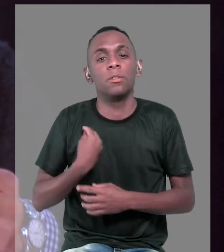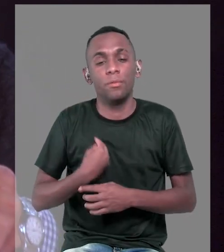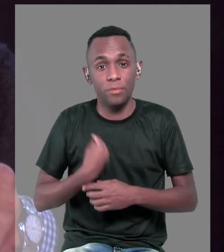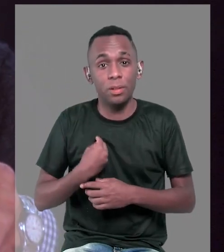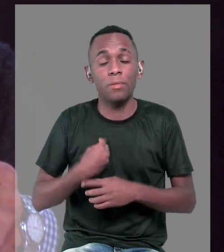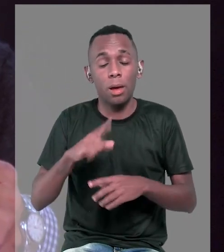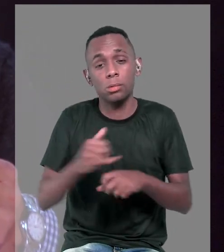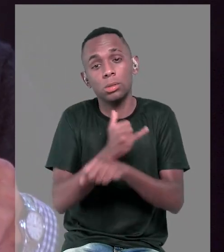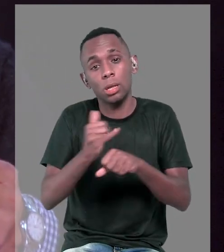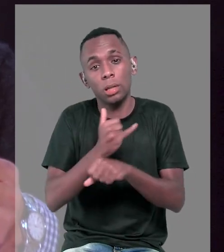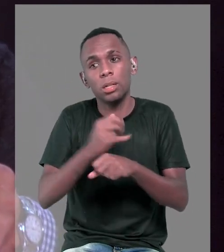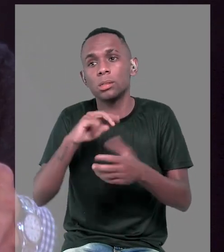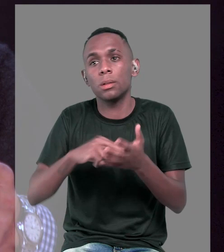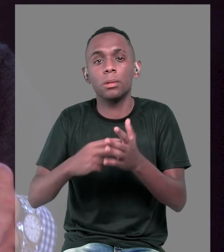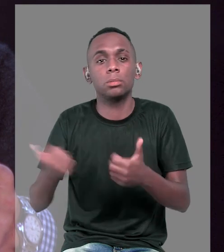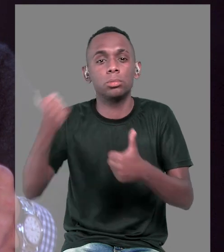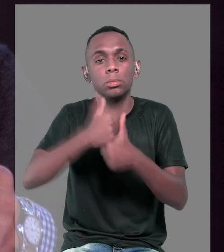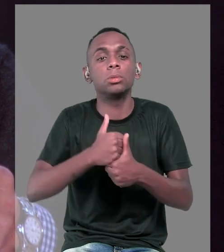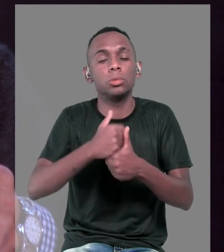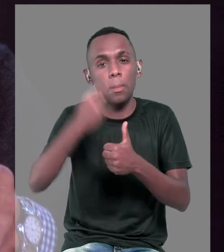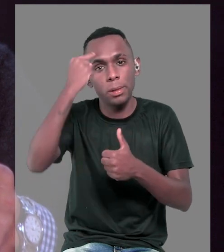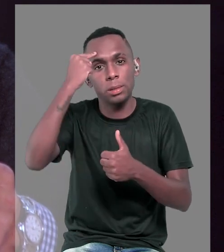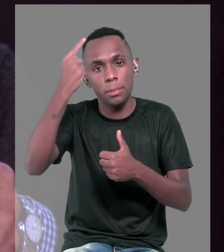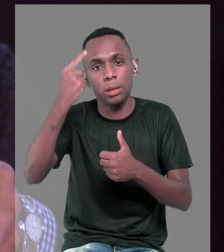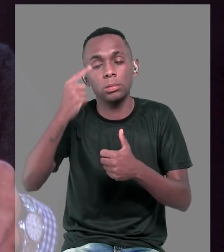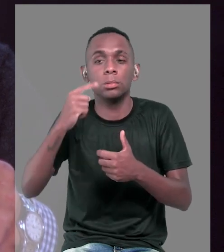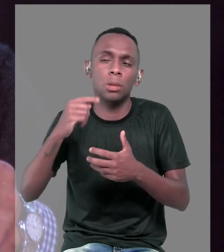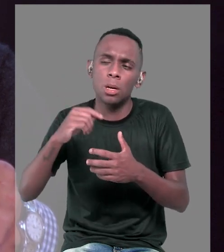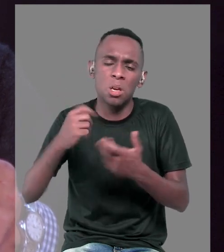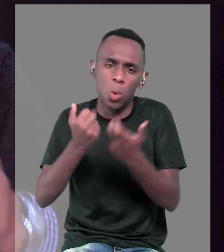substitui o pensamento em operações cotidianas.